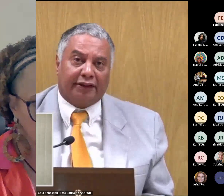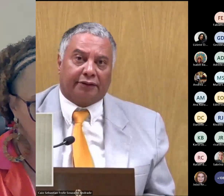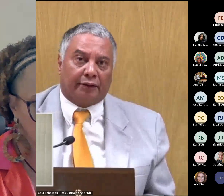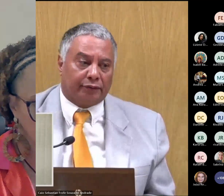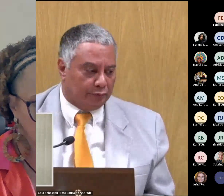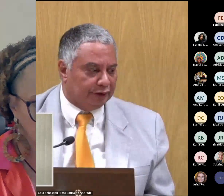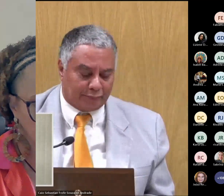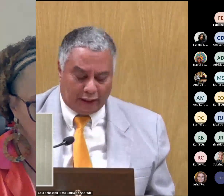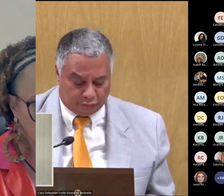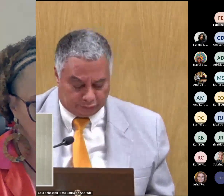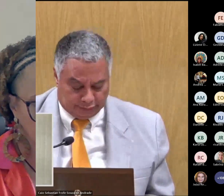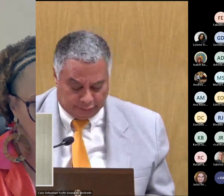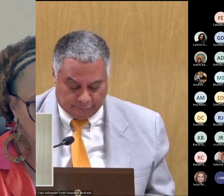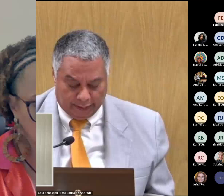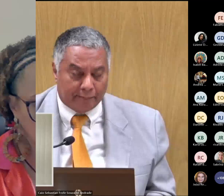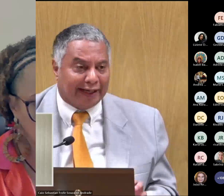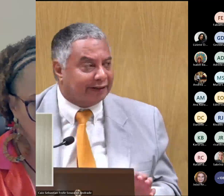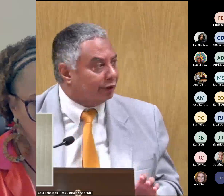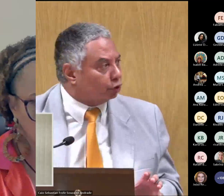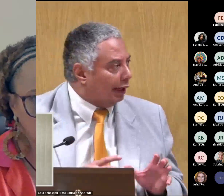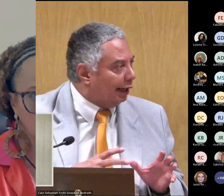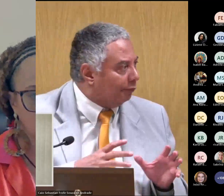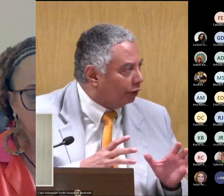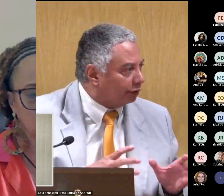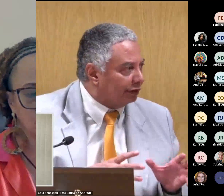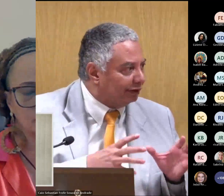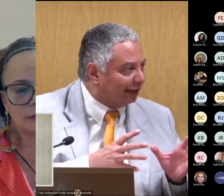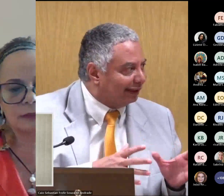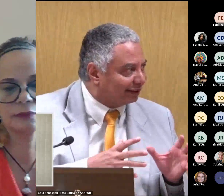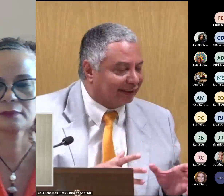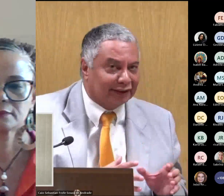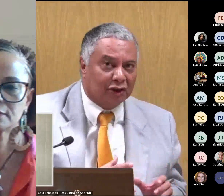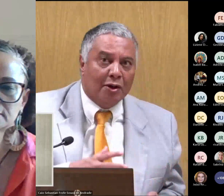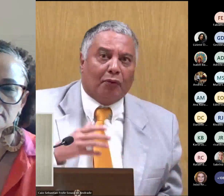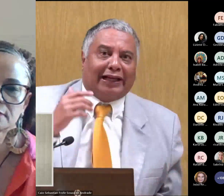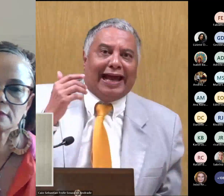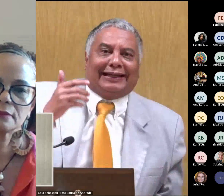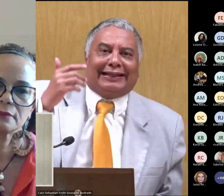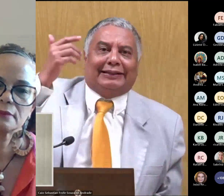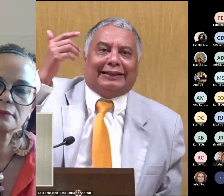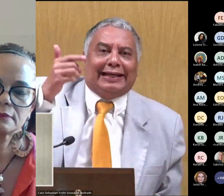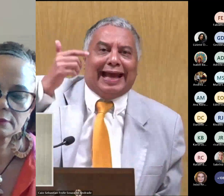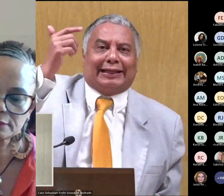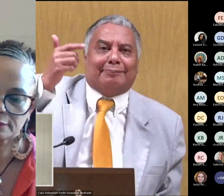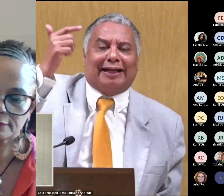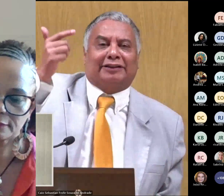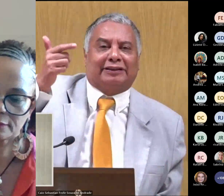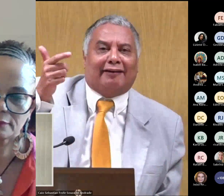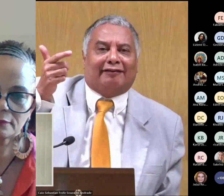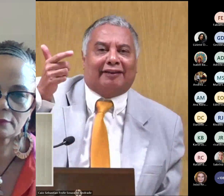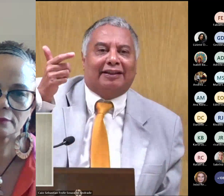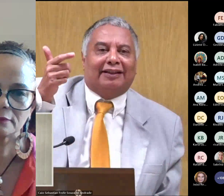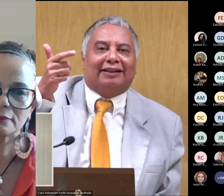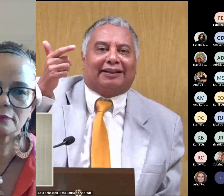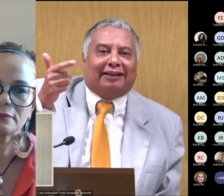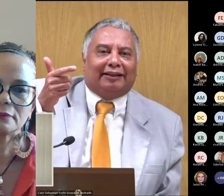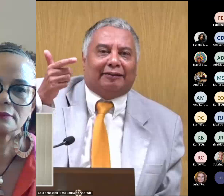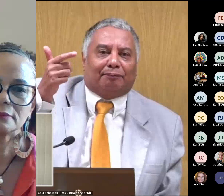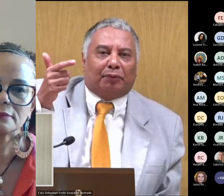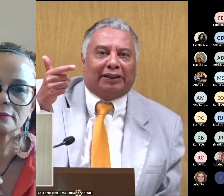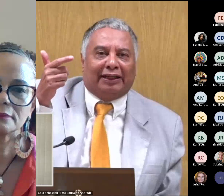na gestão do ministro Barroso eu mas isso é muito interessante porque é que quem é que imaginava